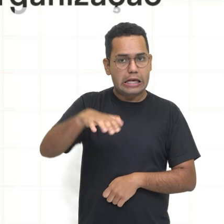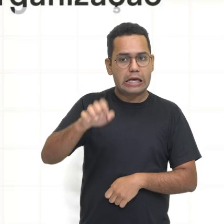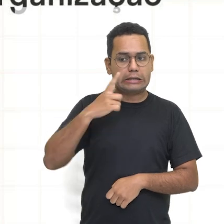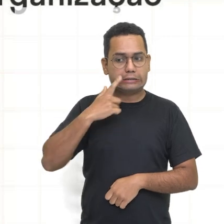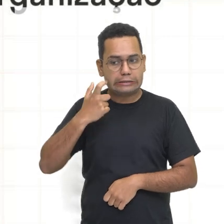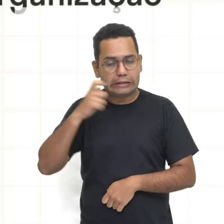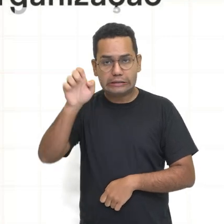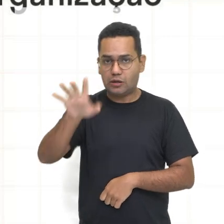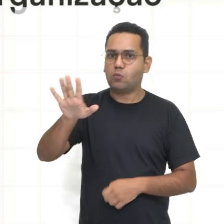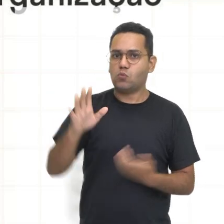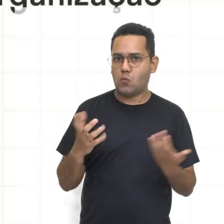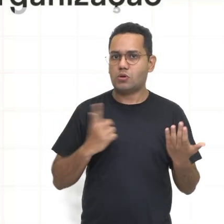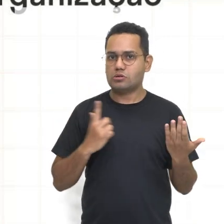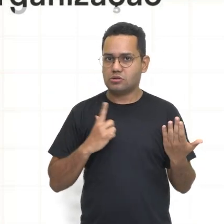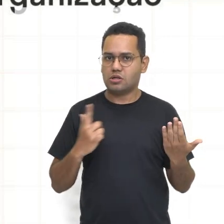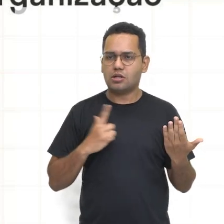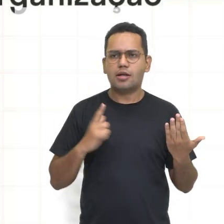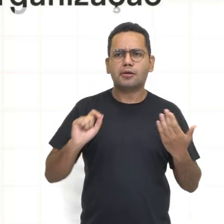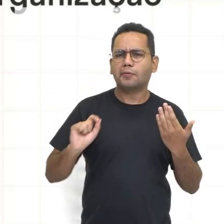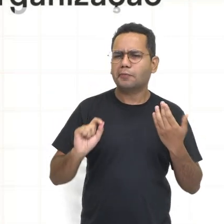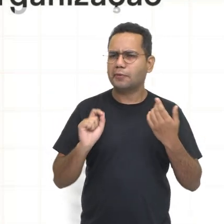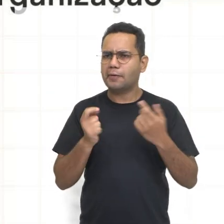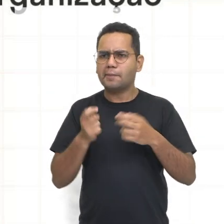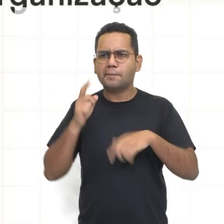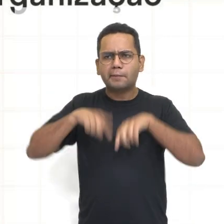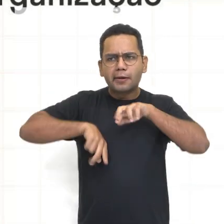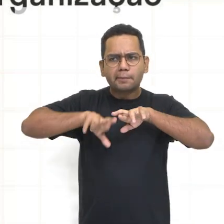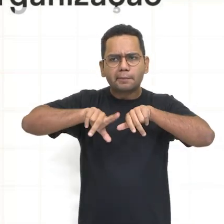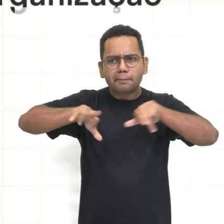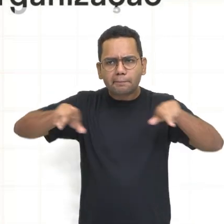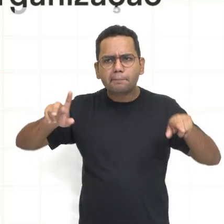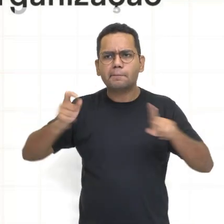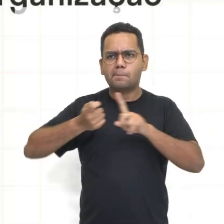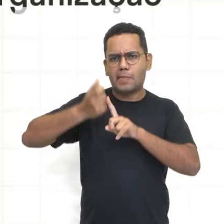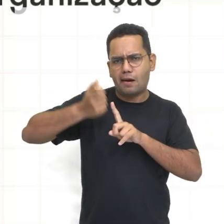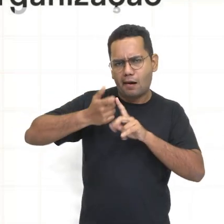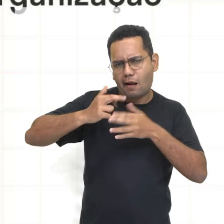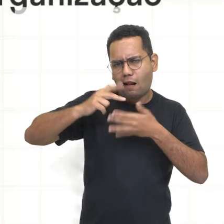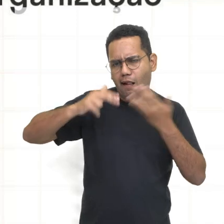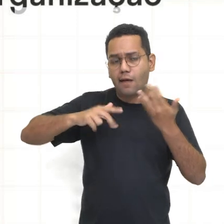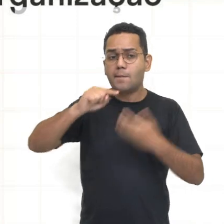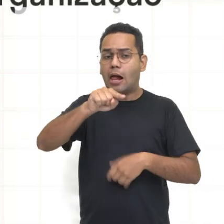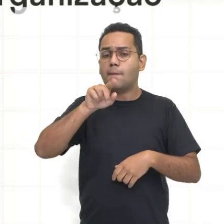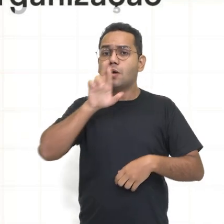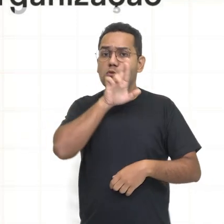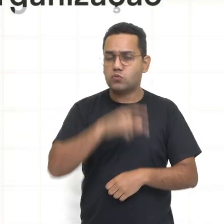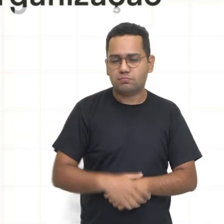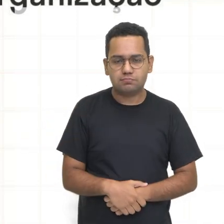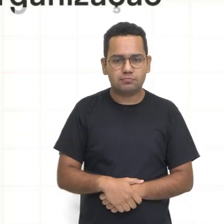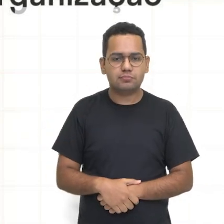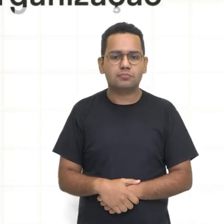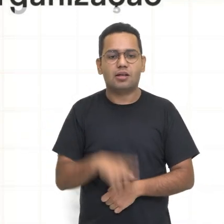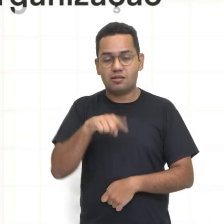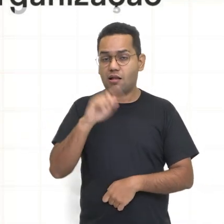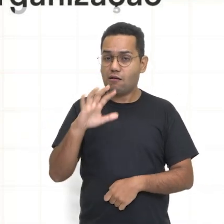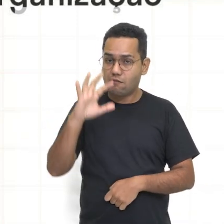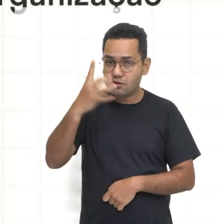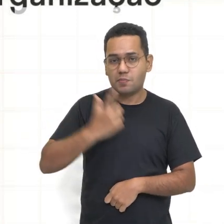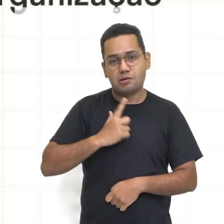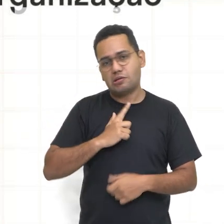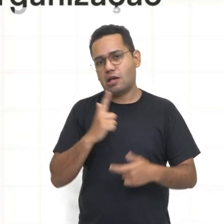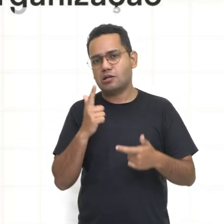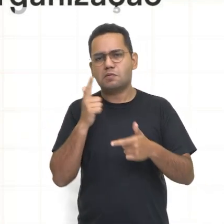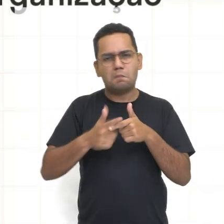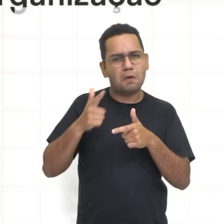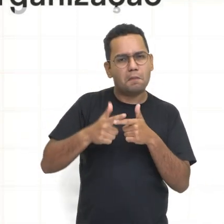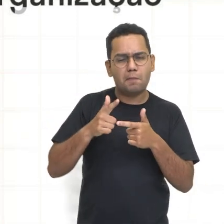celeiro da Europa. Então, é ela que fornece ali muitos grãos para a Rússia. E isso foi um motivo ali